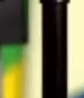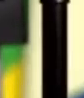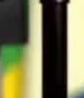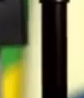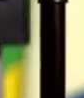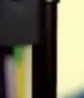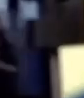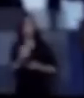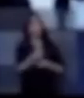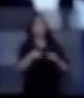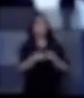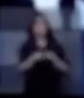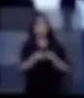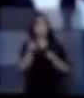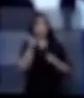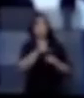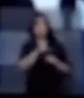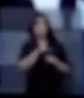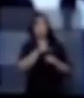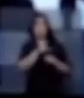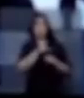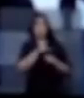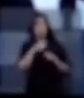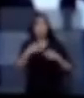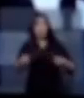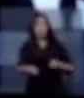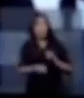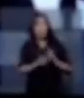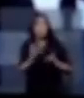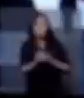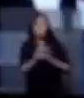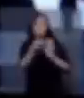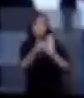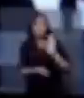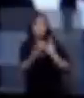vamos lá o joinha galera dá um joinha